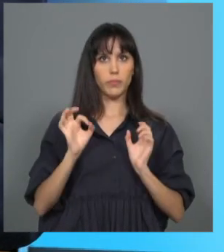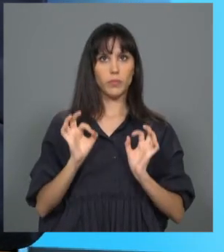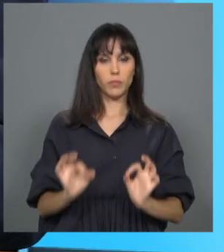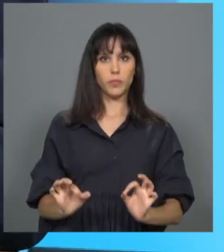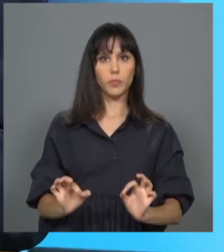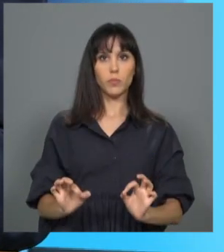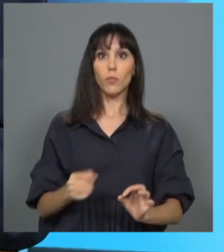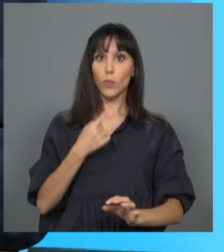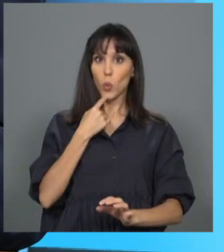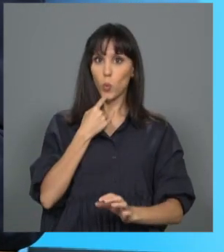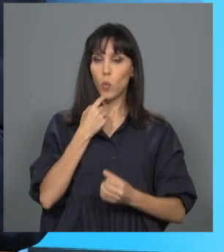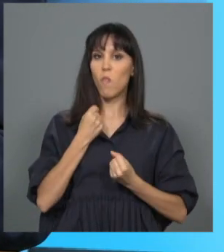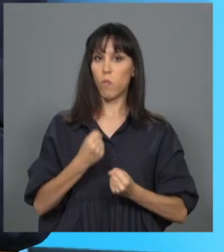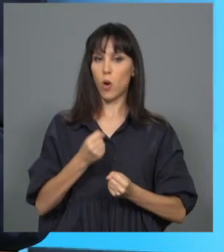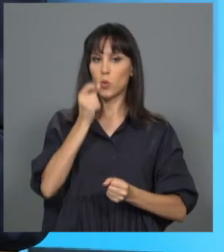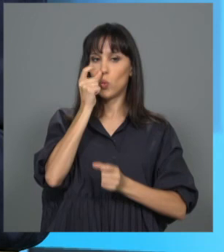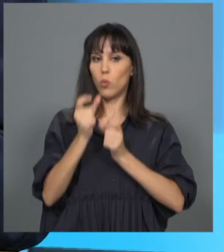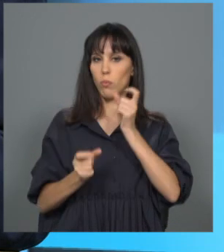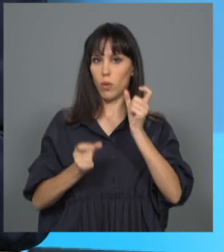Humana, muito humana. De facto,